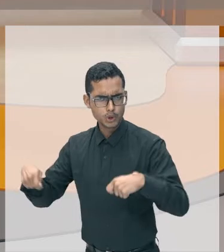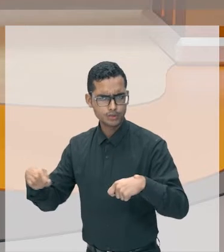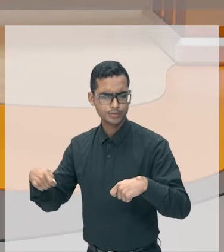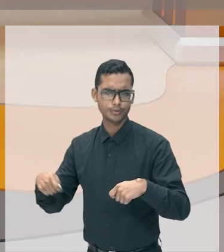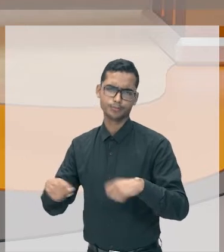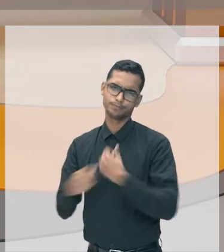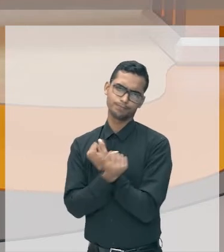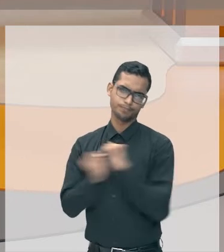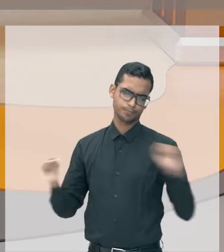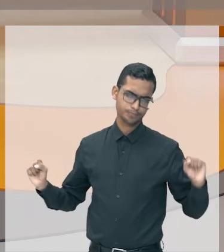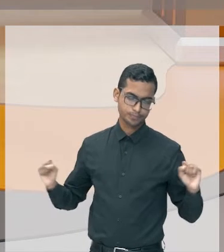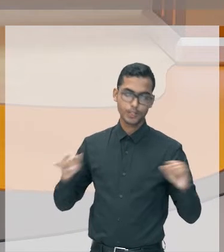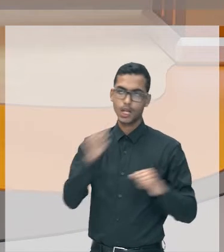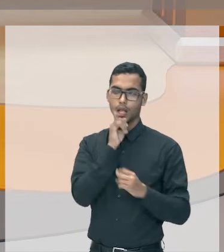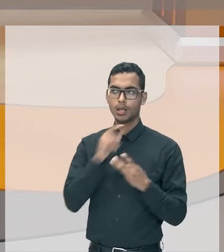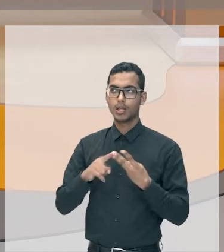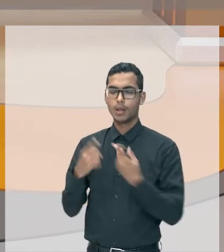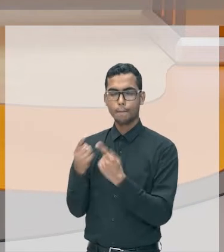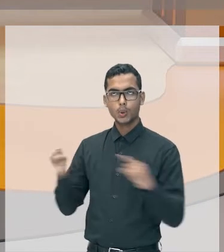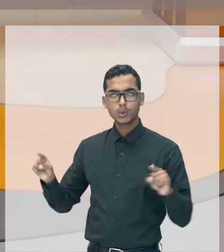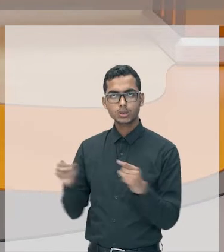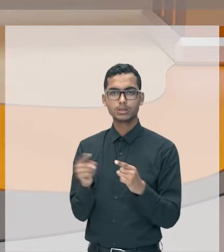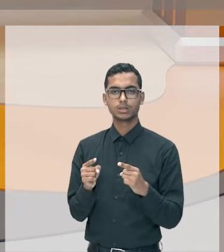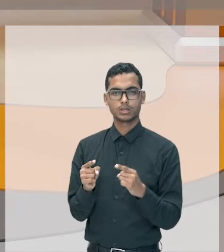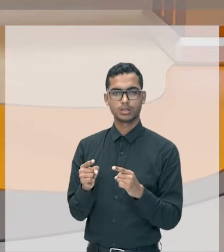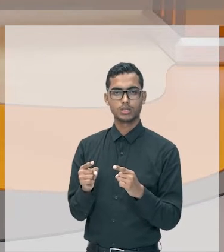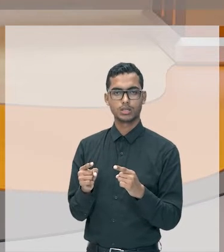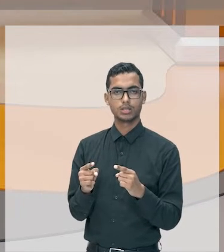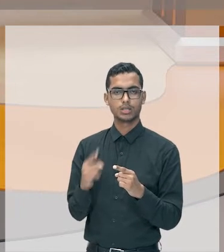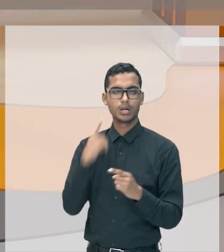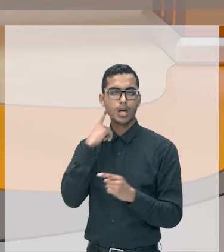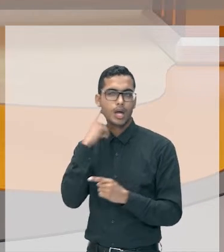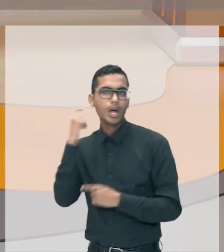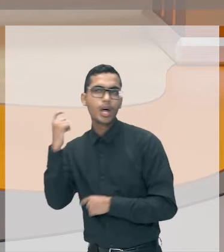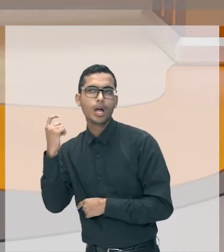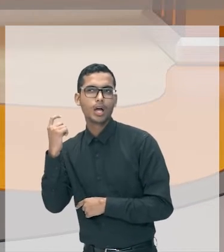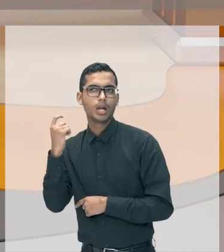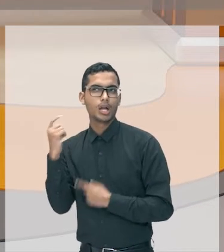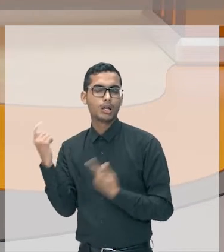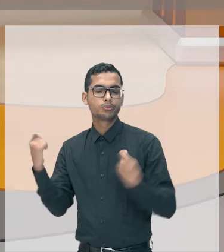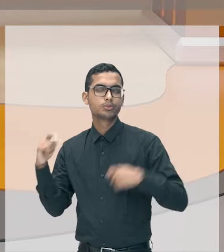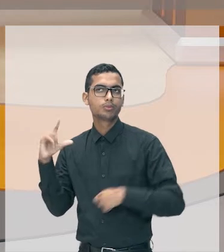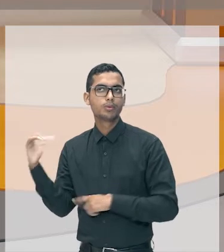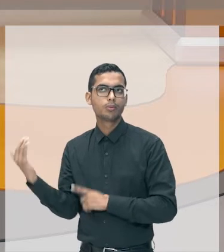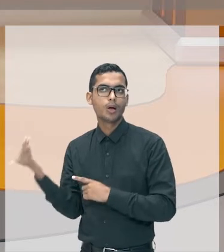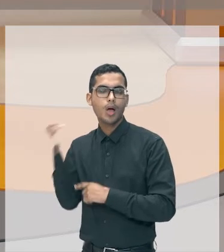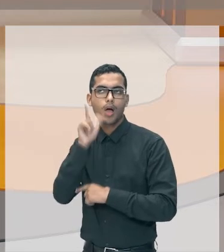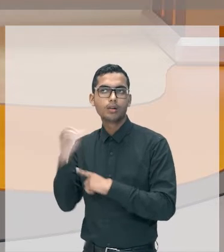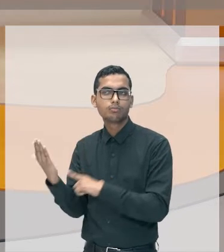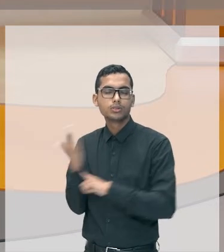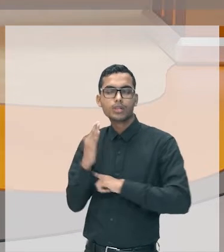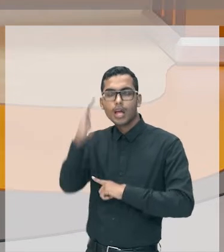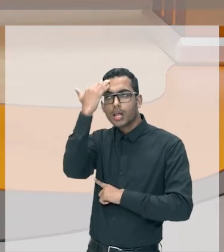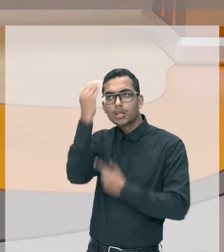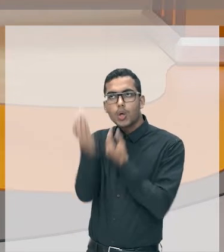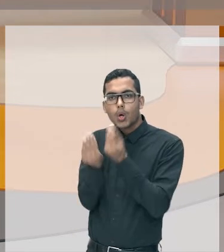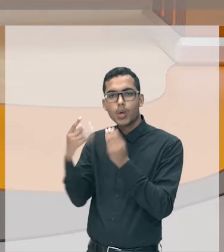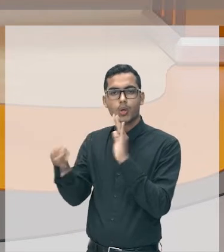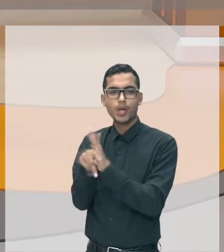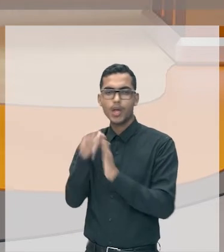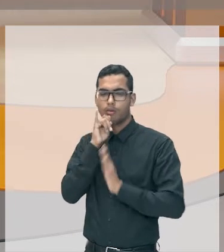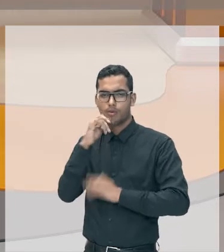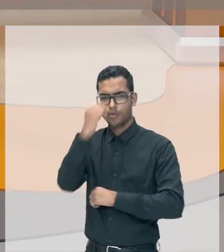imaterial. Uma música, a melodia de uma música, ela me serve para me entender o contexto, por exemplo, do forró,